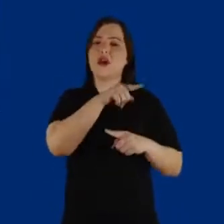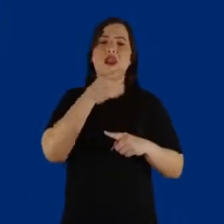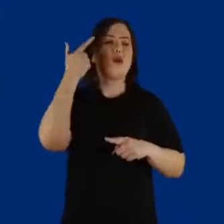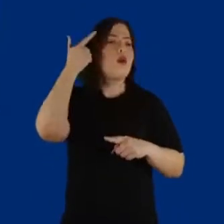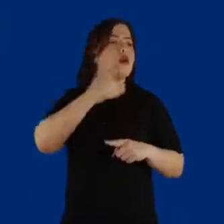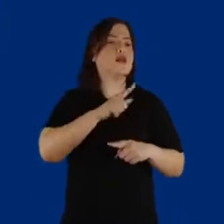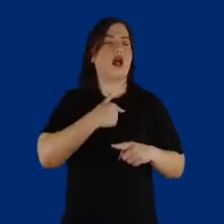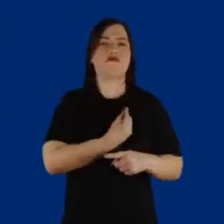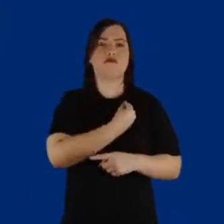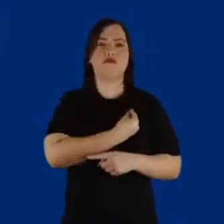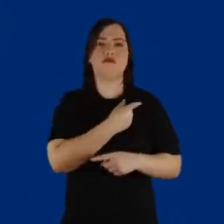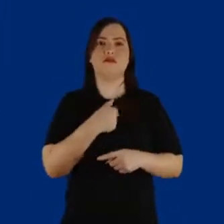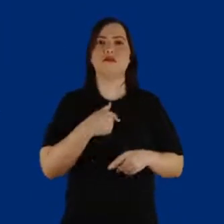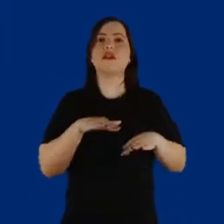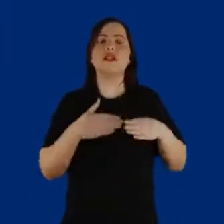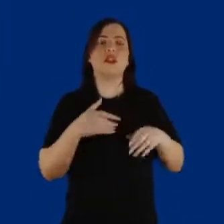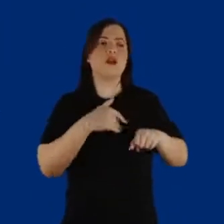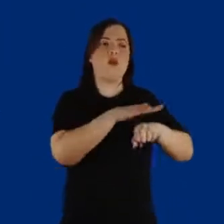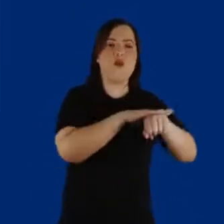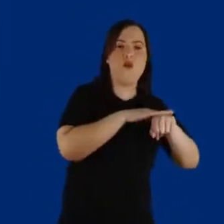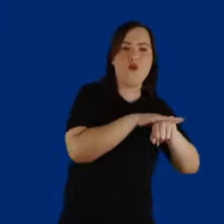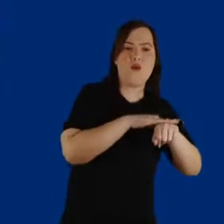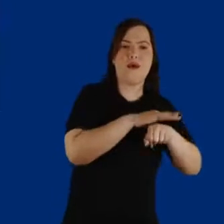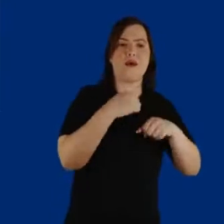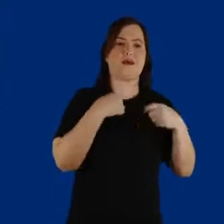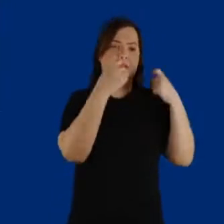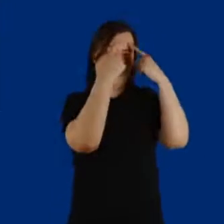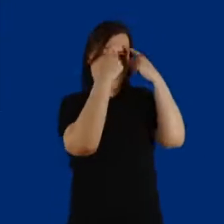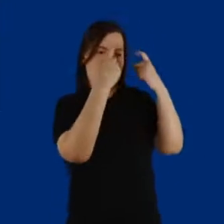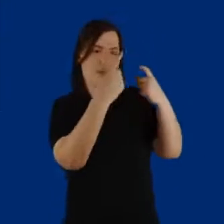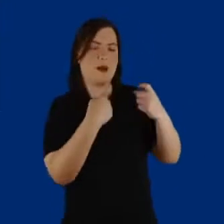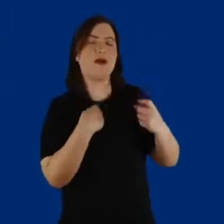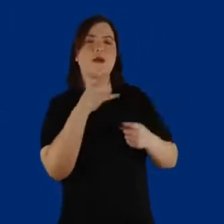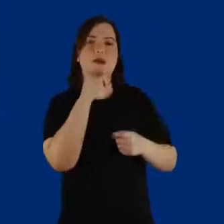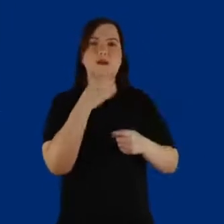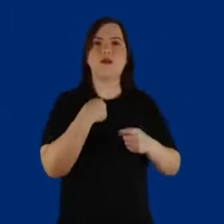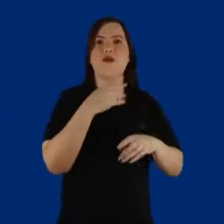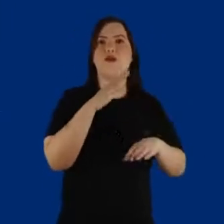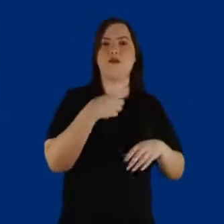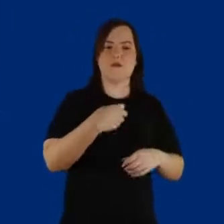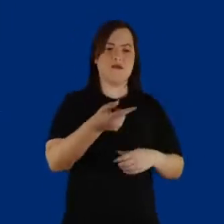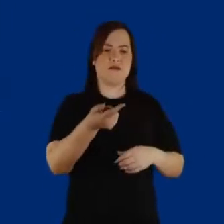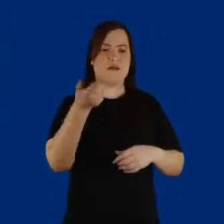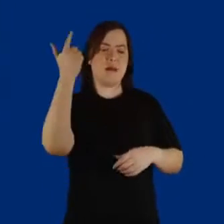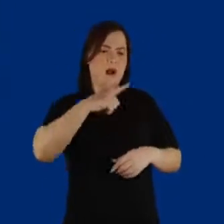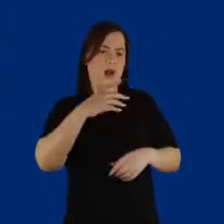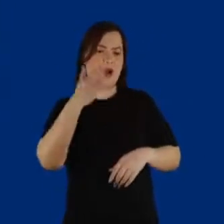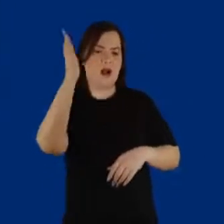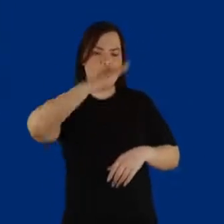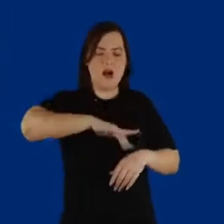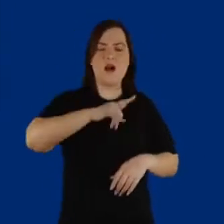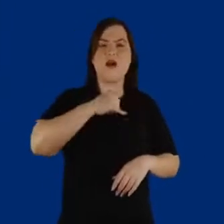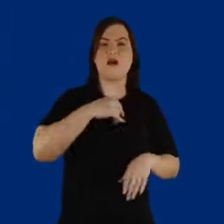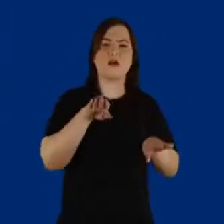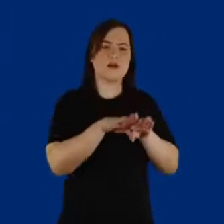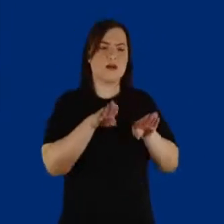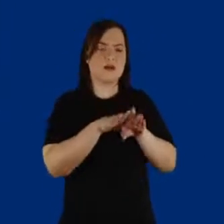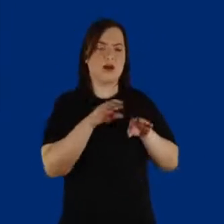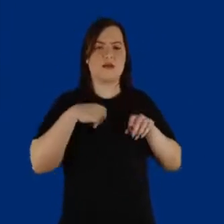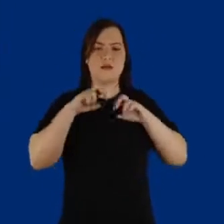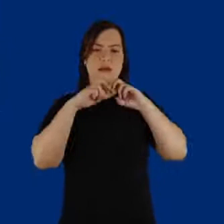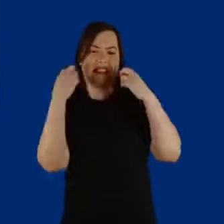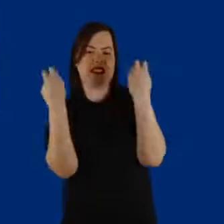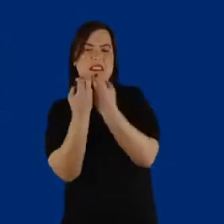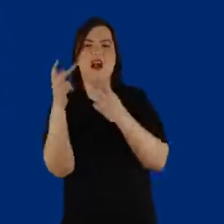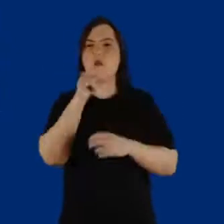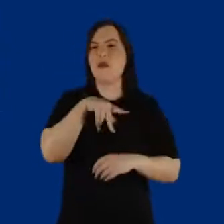vão sobreviver? E conversávamos sobre a violência, como fazia mal para eles. E às vezes no círculo, alguns professores